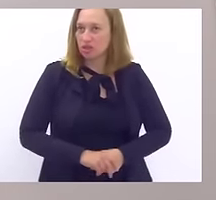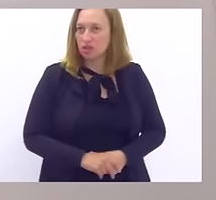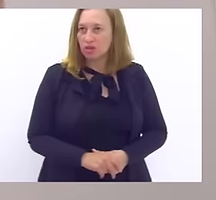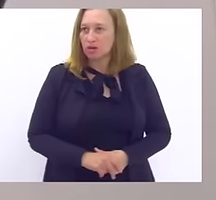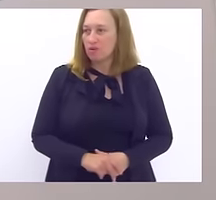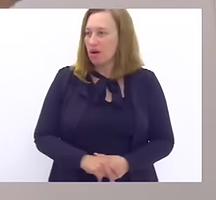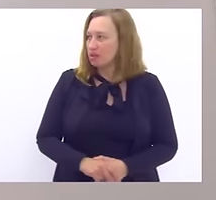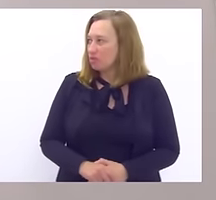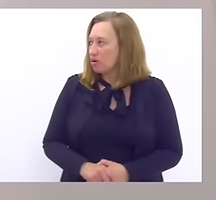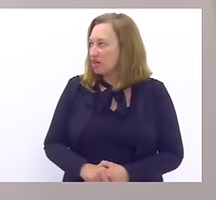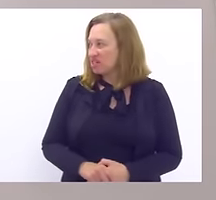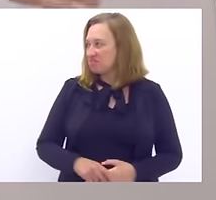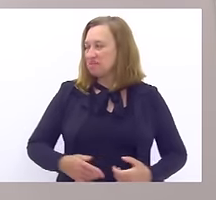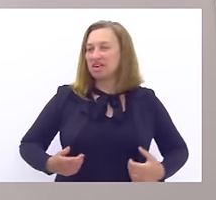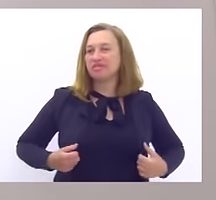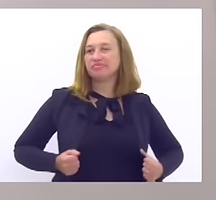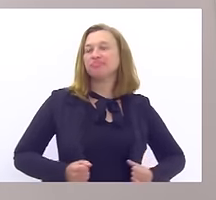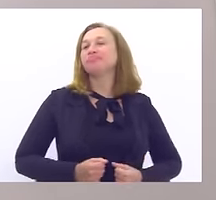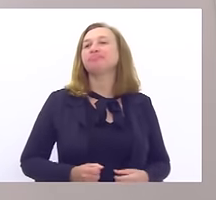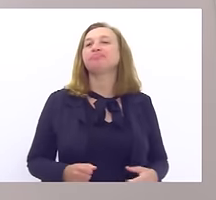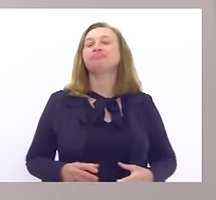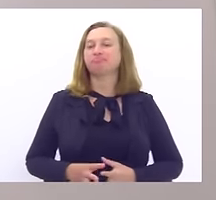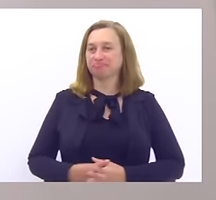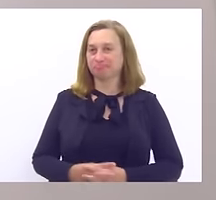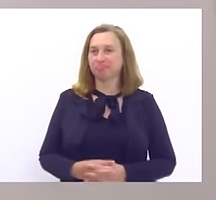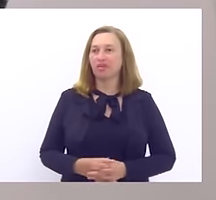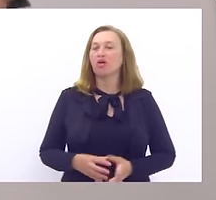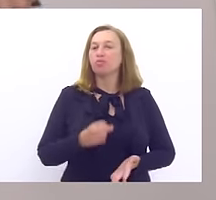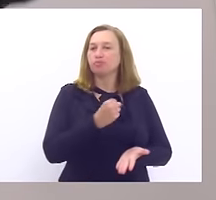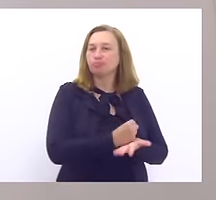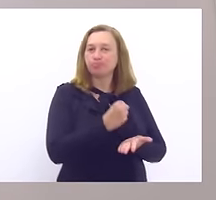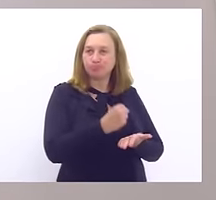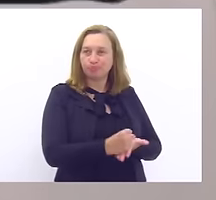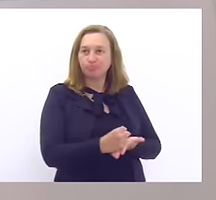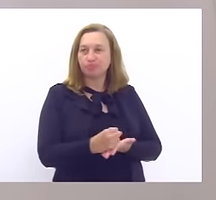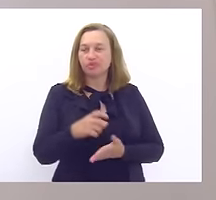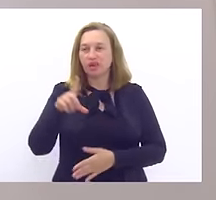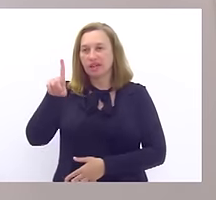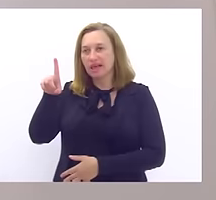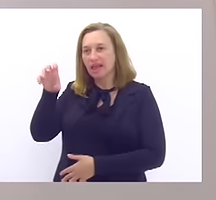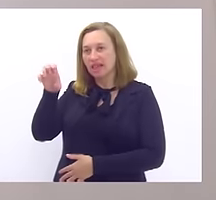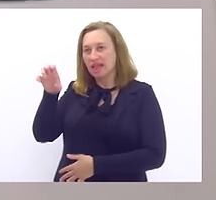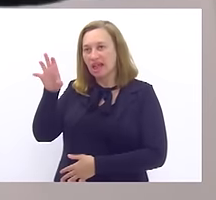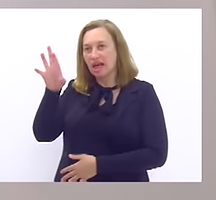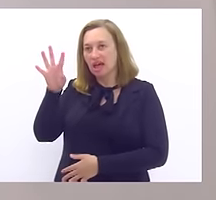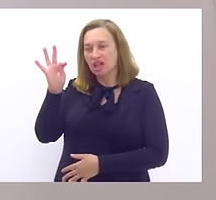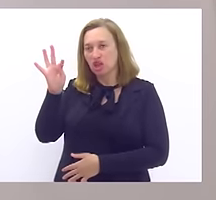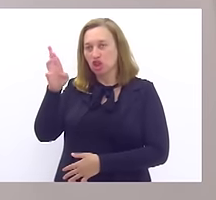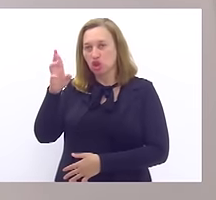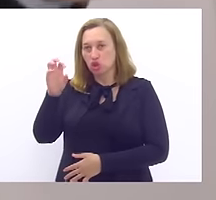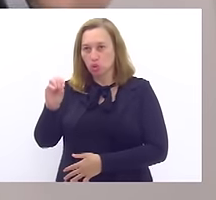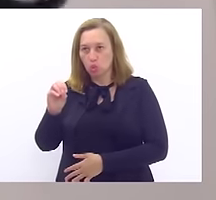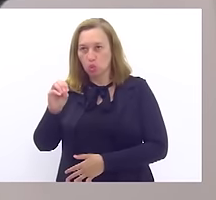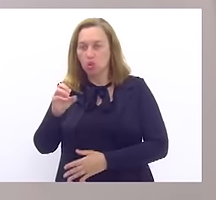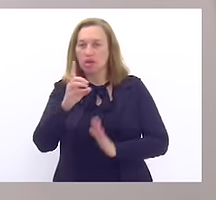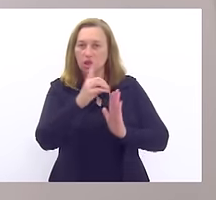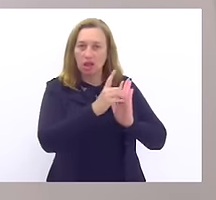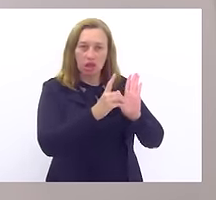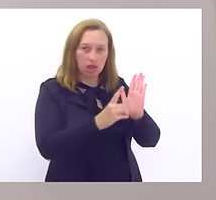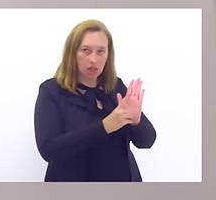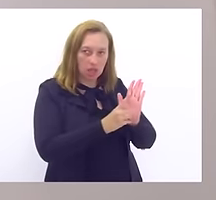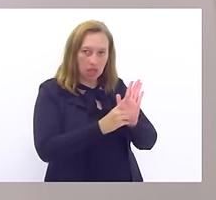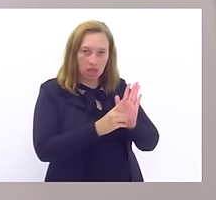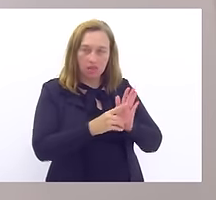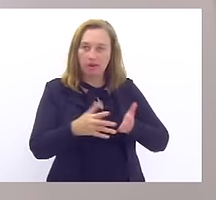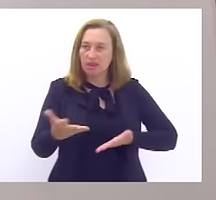utilizando o contrato da pl que o teto tem para servir ao Detran a segov a polícia civil isso causa